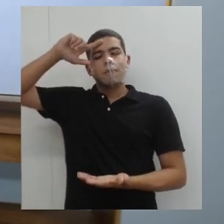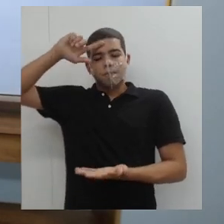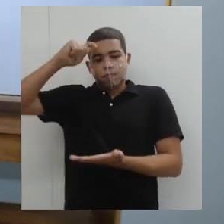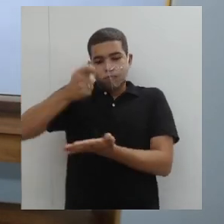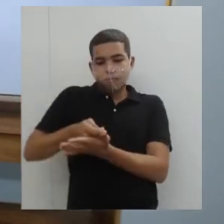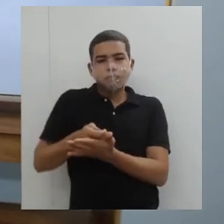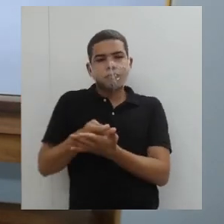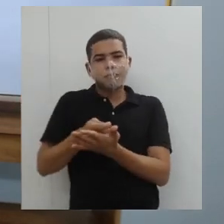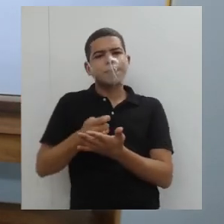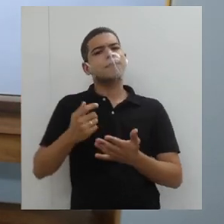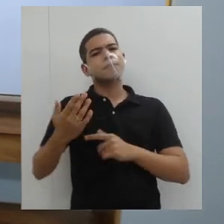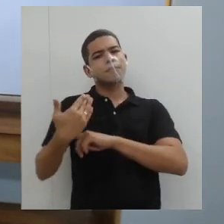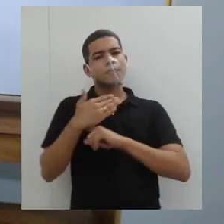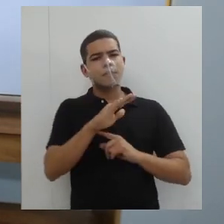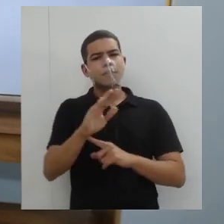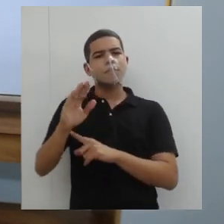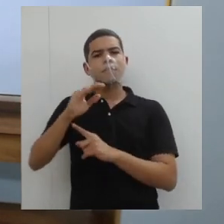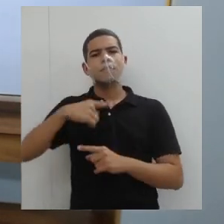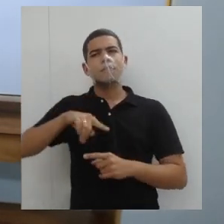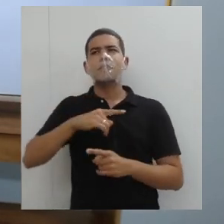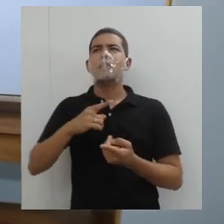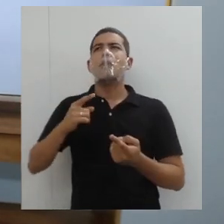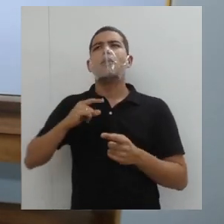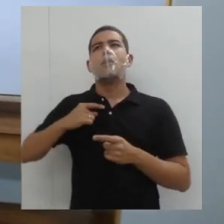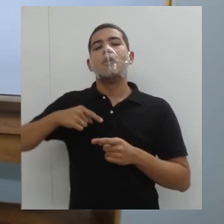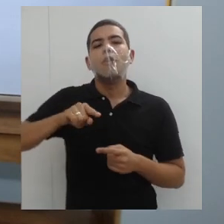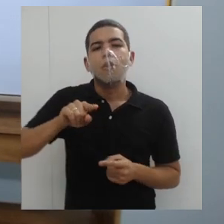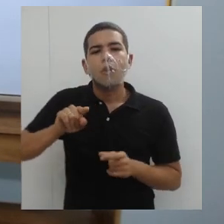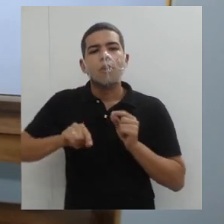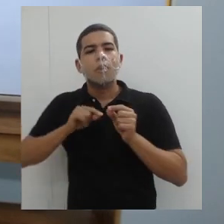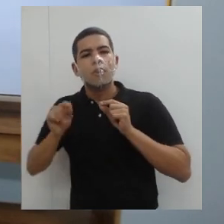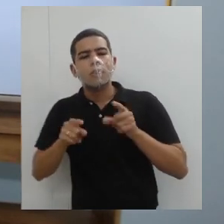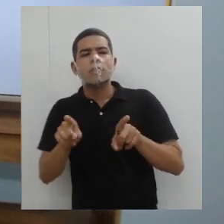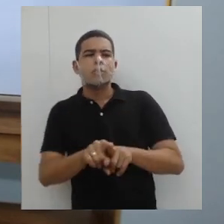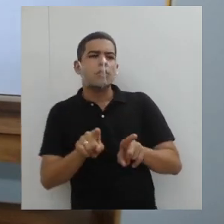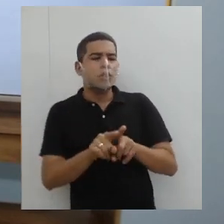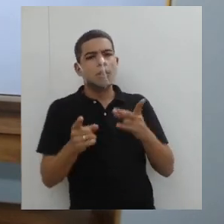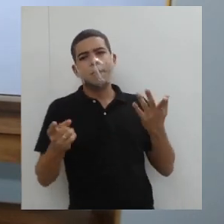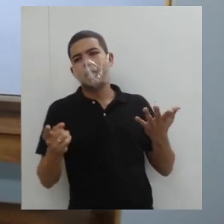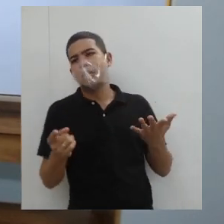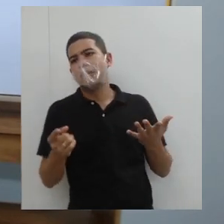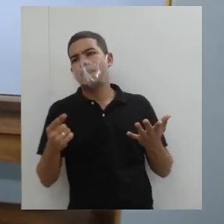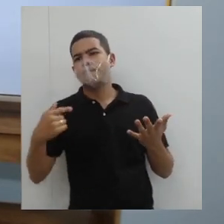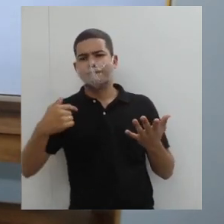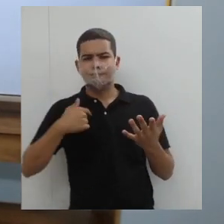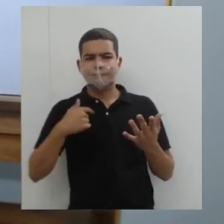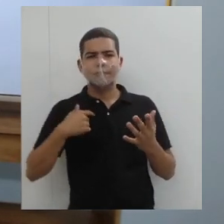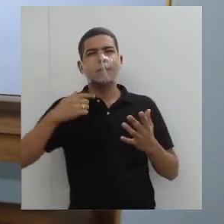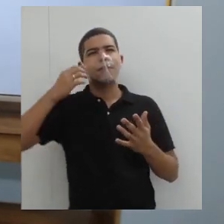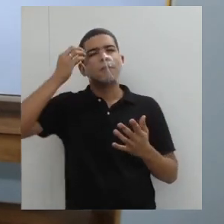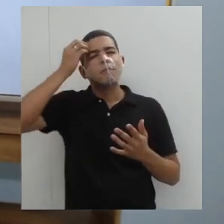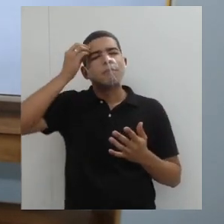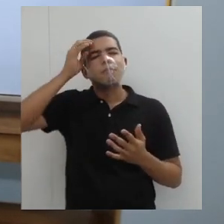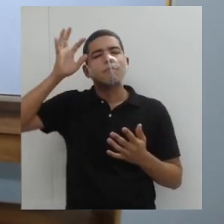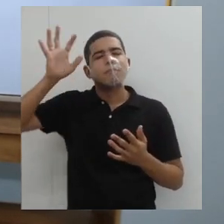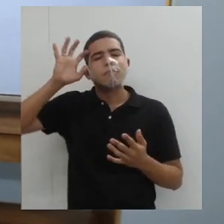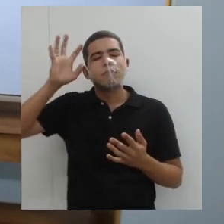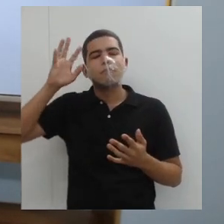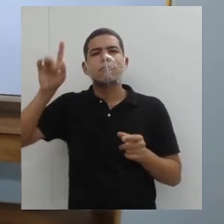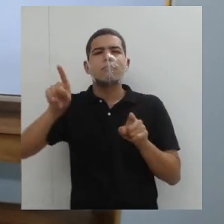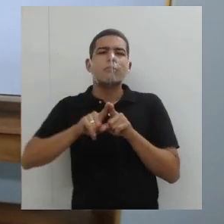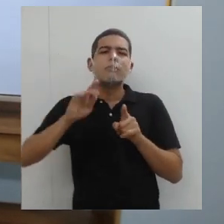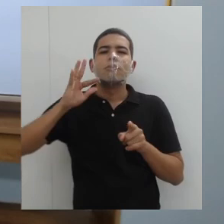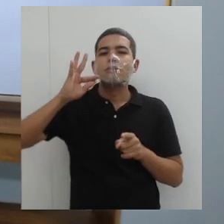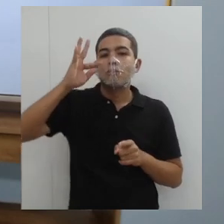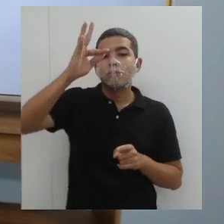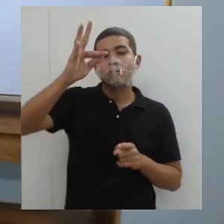a nossa cabeça determina aquilo que a gente vai fazer, aquilo que a gente quer fazer, determina os nossos sonhos, determina o nosso